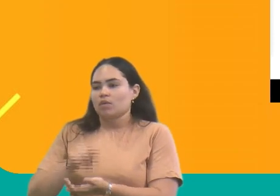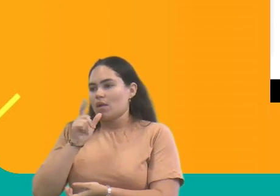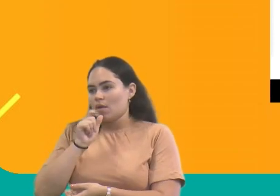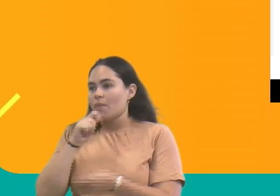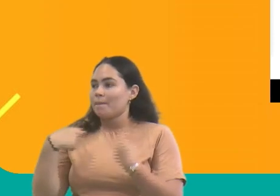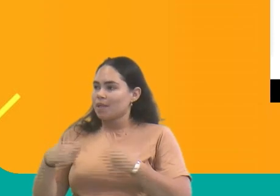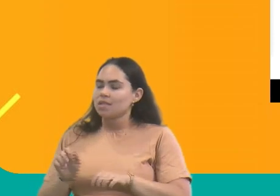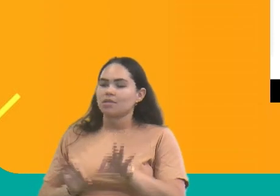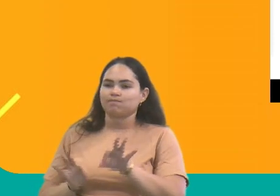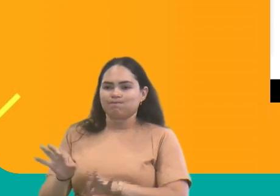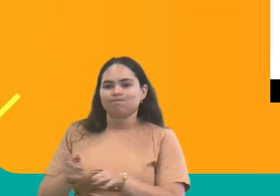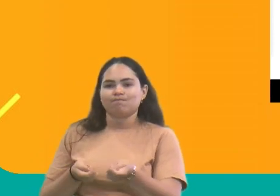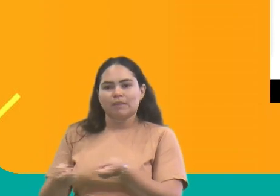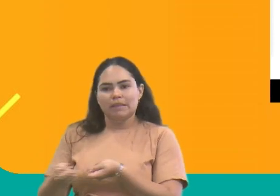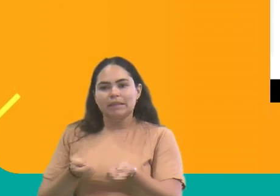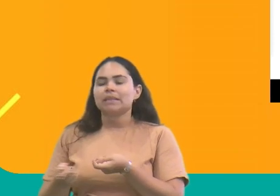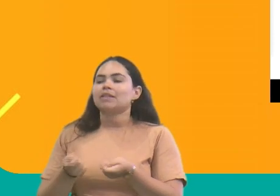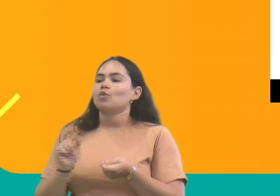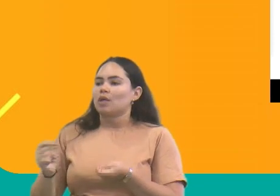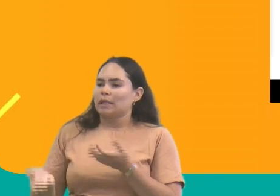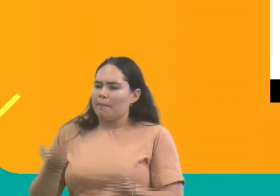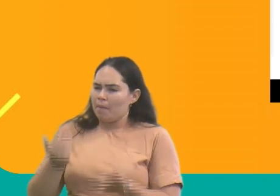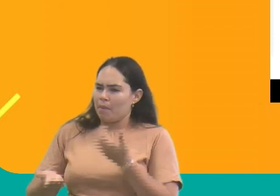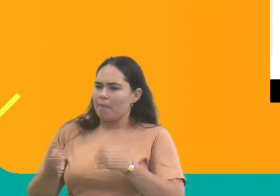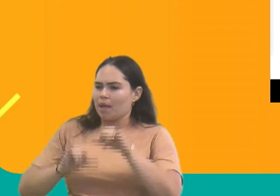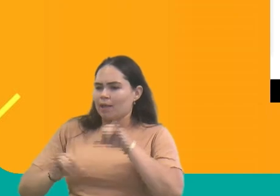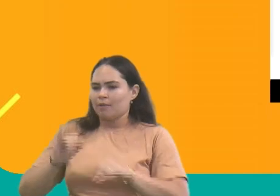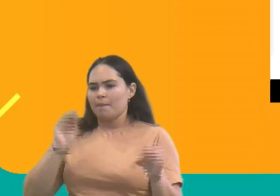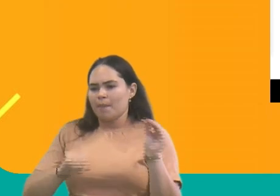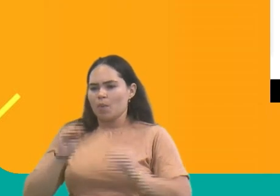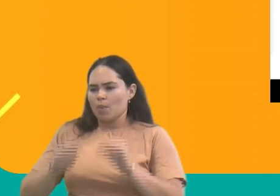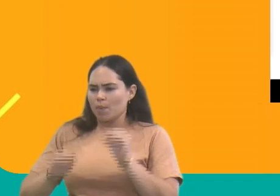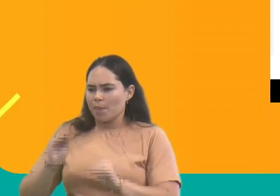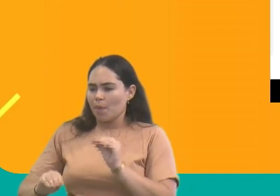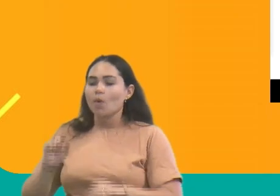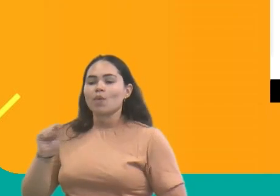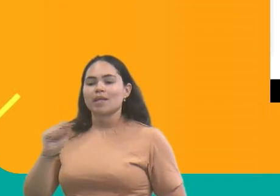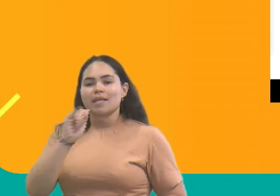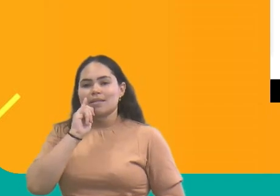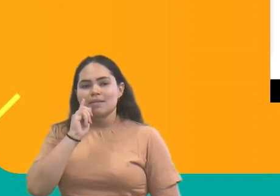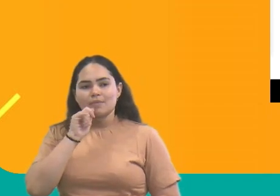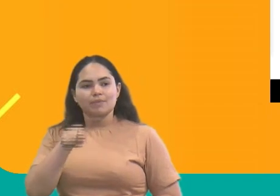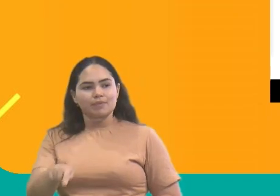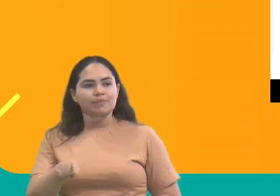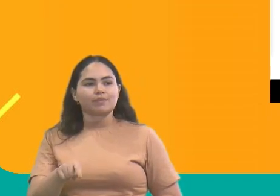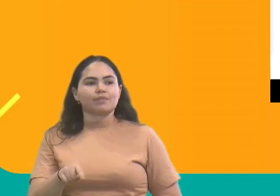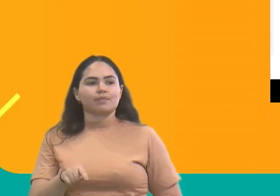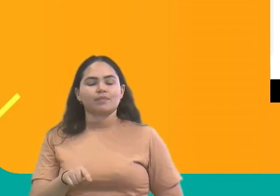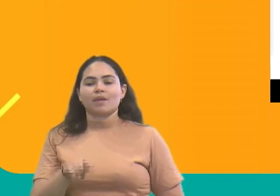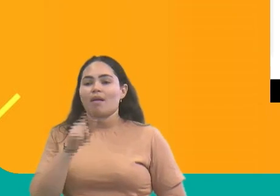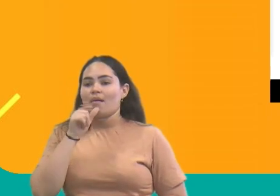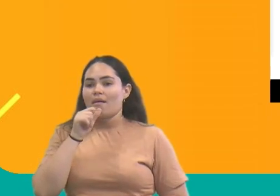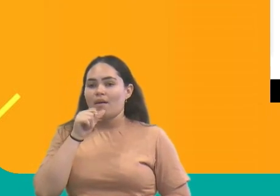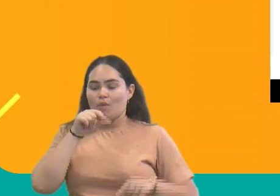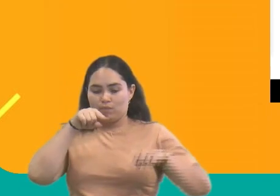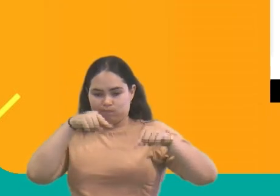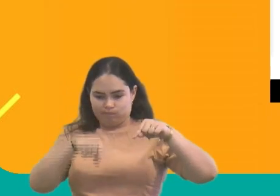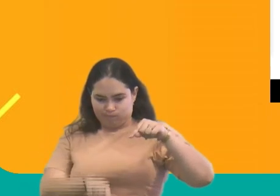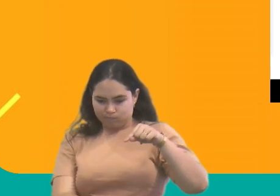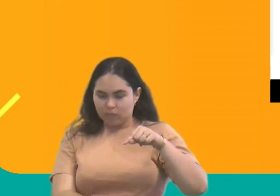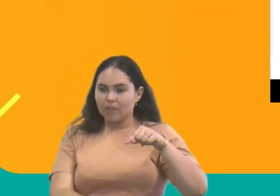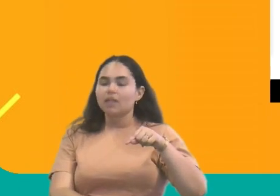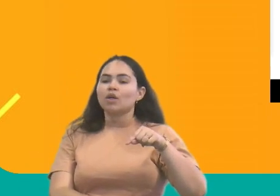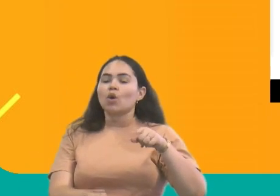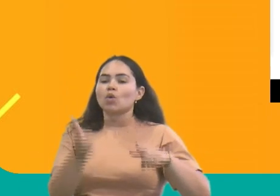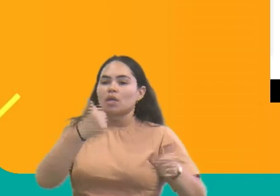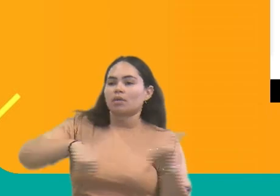manter tratamentos químicos para transformar, às vezes, gente, o fundo do açude em água